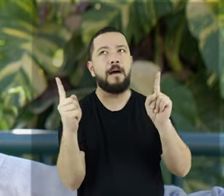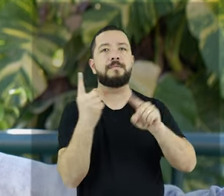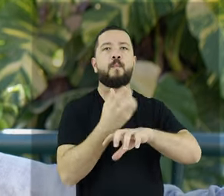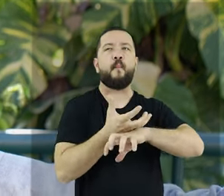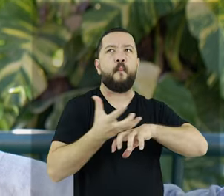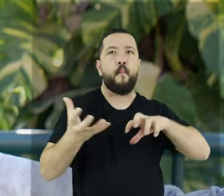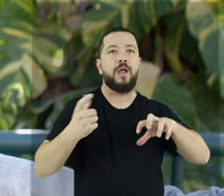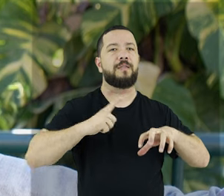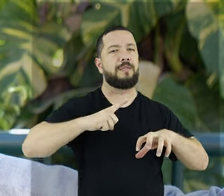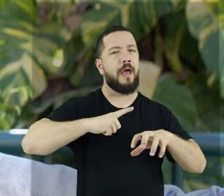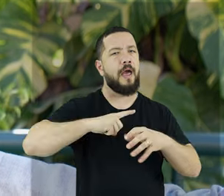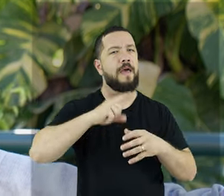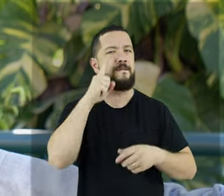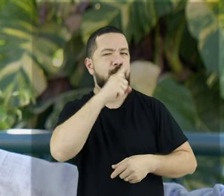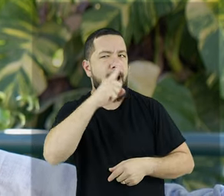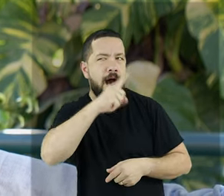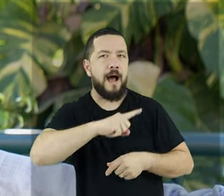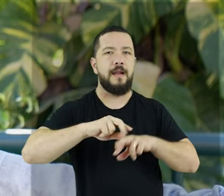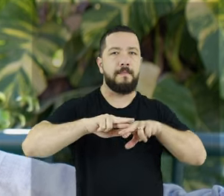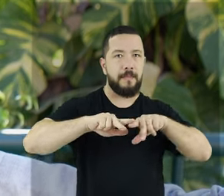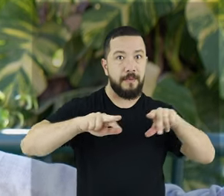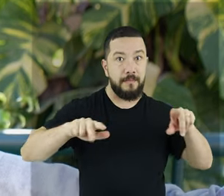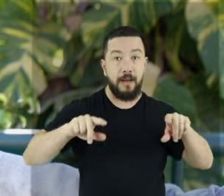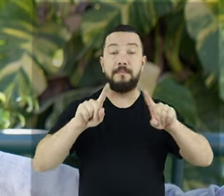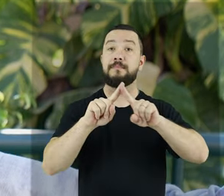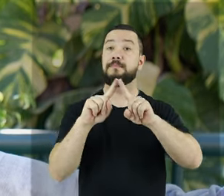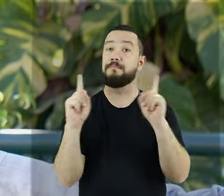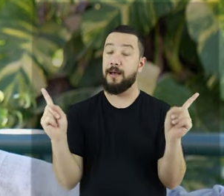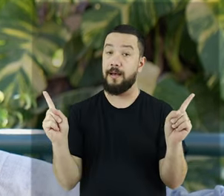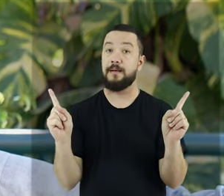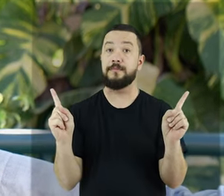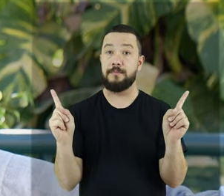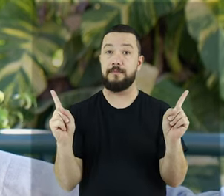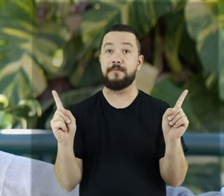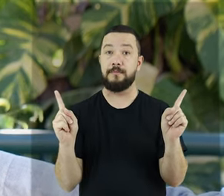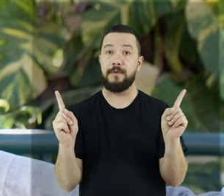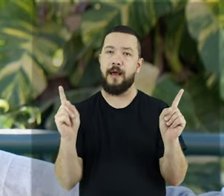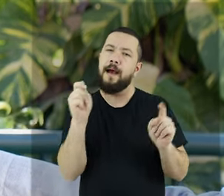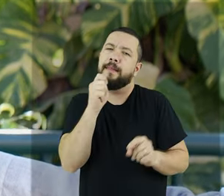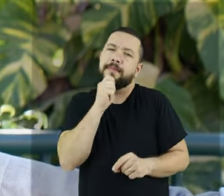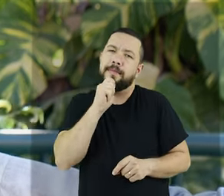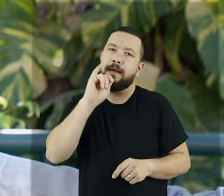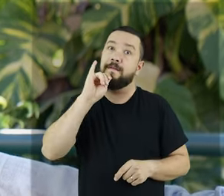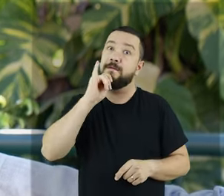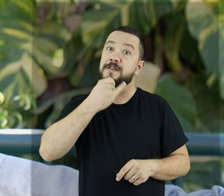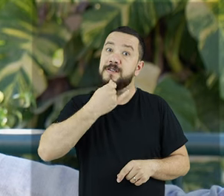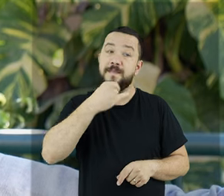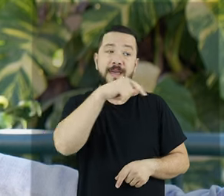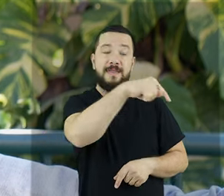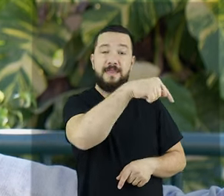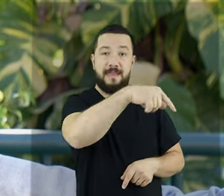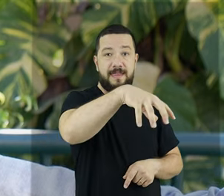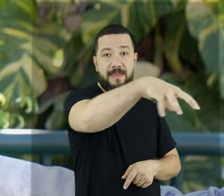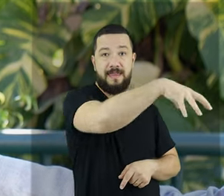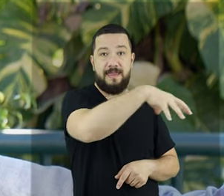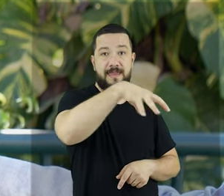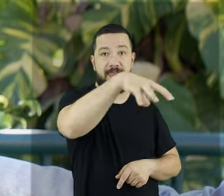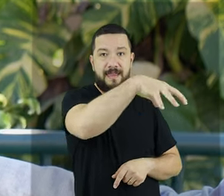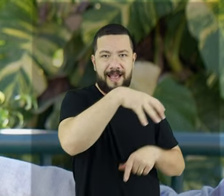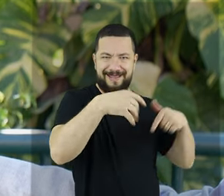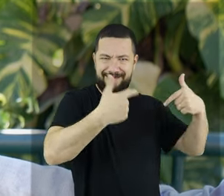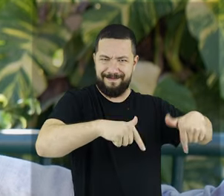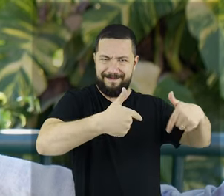lacunas, com as falhas. Mas aqui tem é que, infelizmente, que é uma categoria, é que é uma